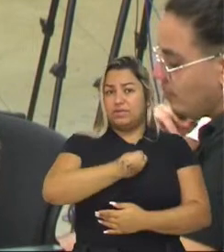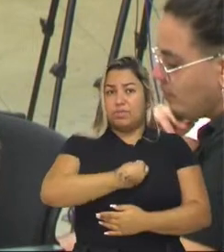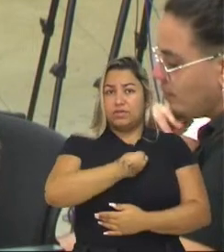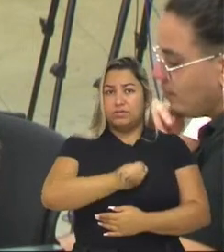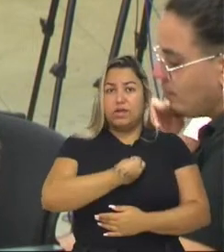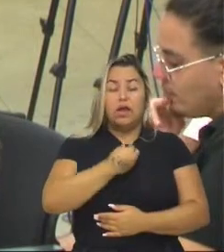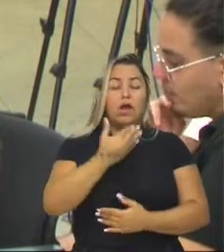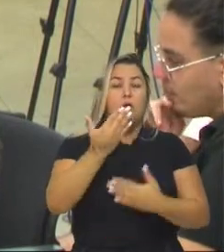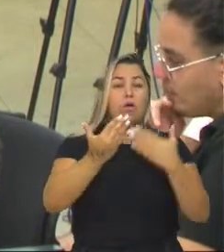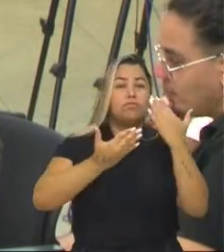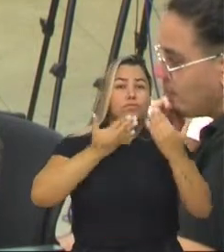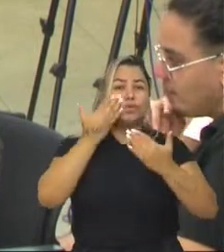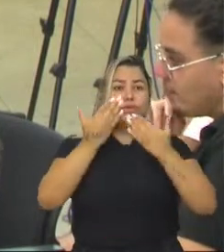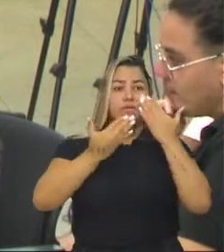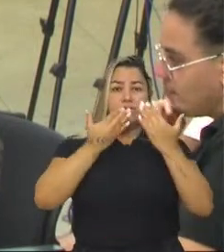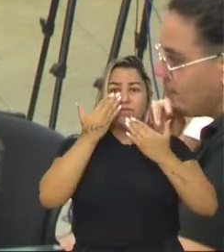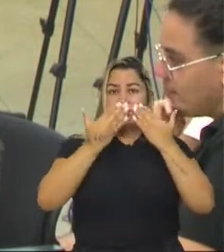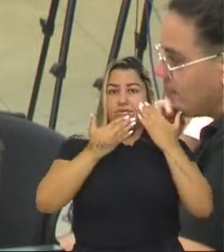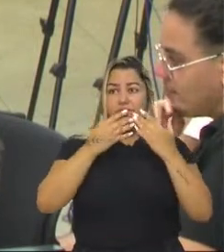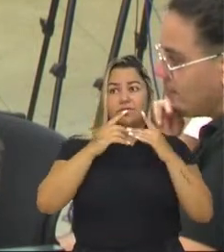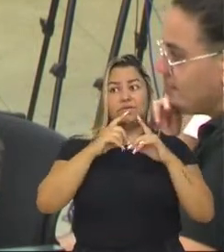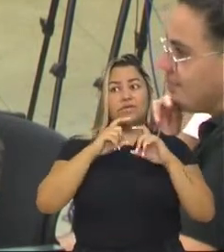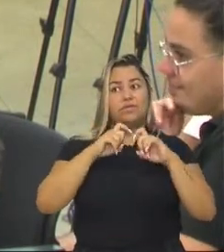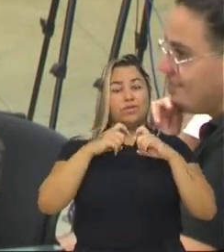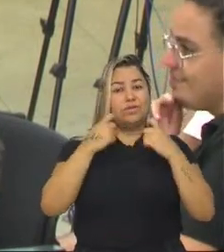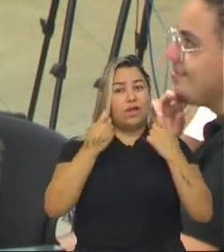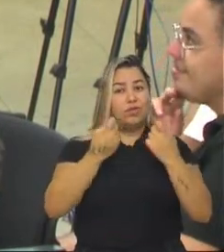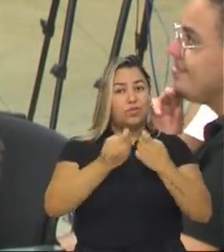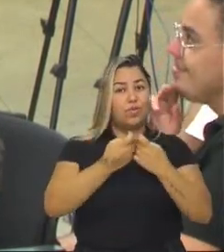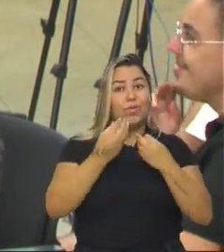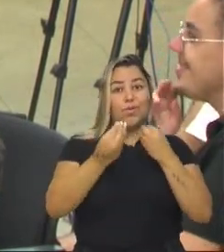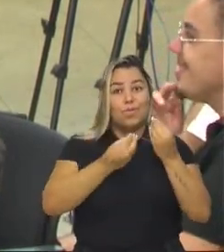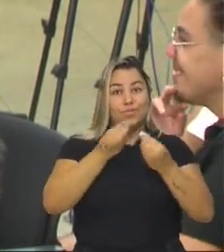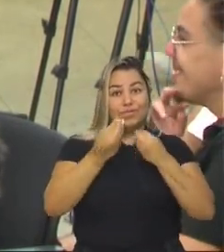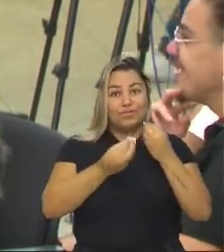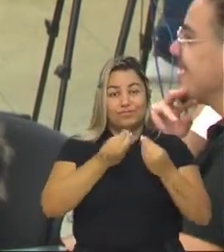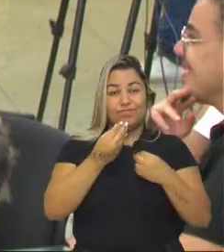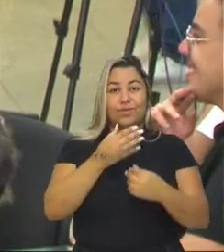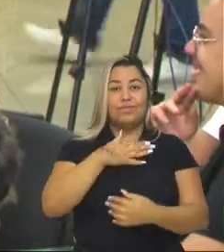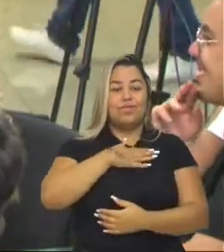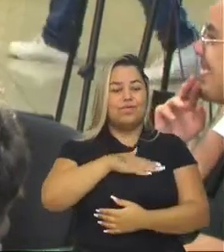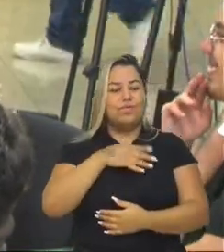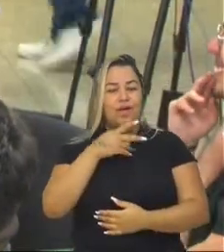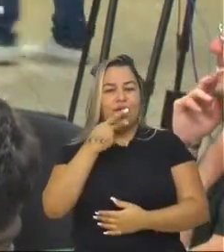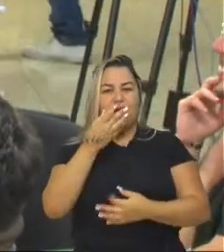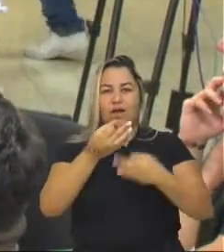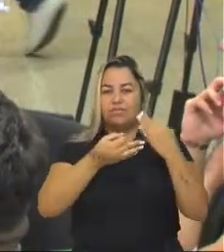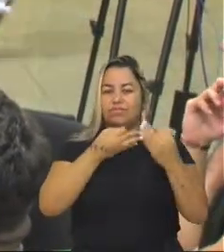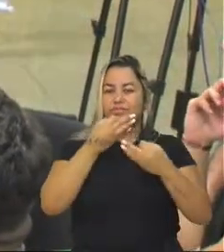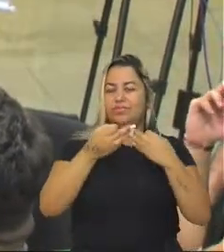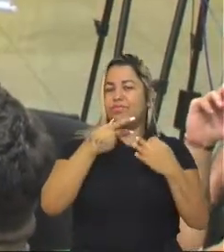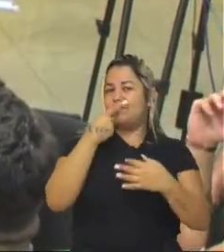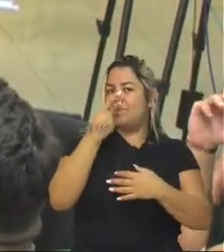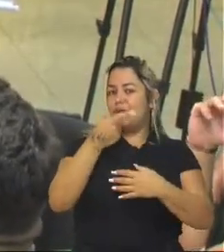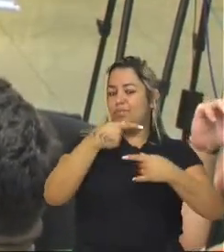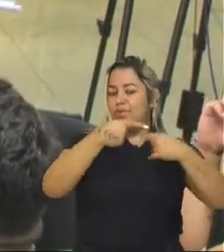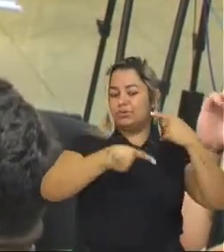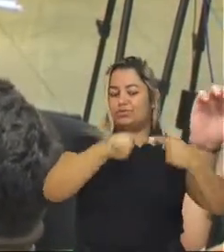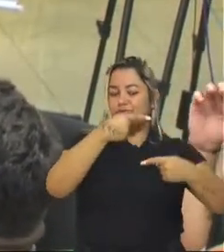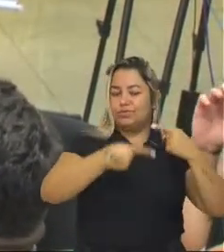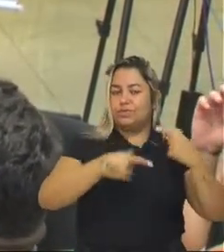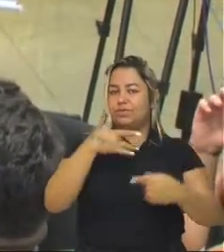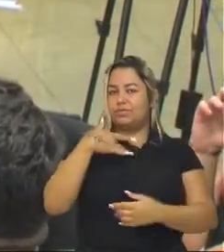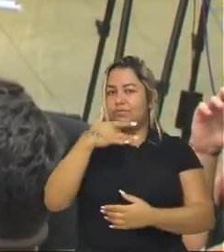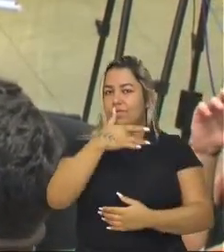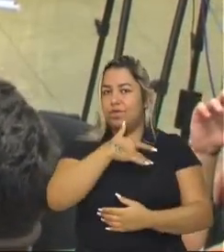psicologia no processo cissexualizador, como a gente gosta de fazer uma crítica também, né? A maneira como as políticas de saúde, de